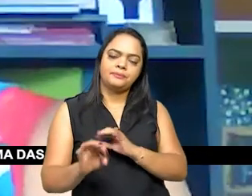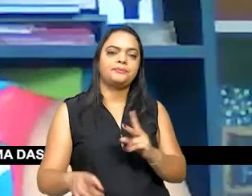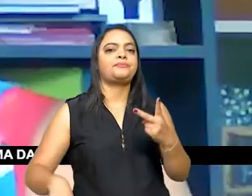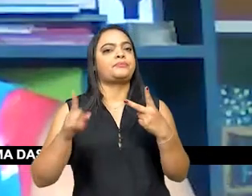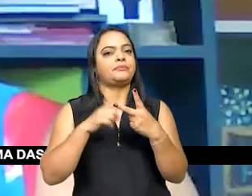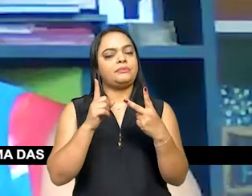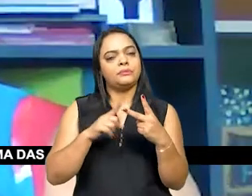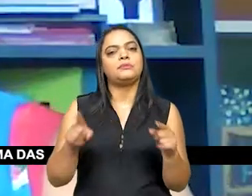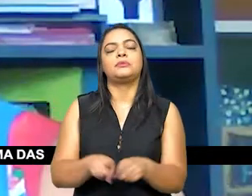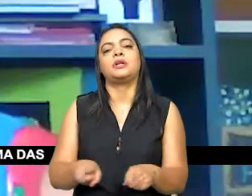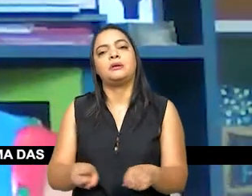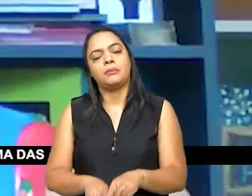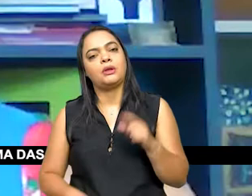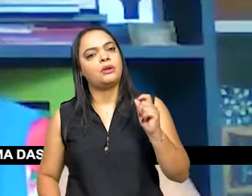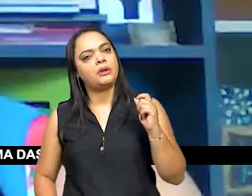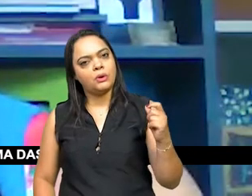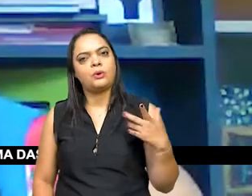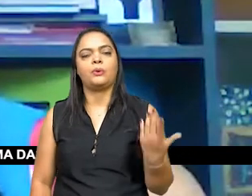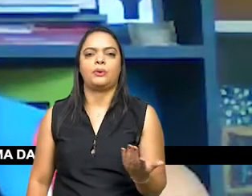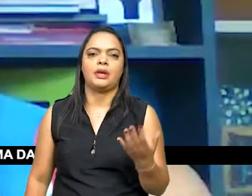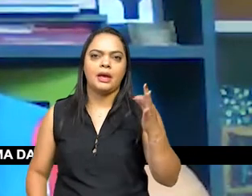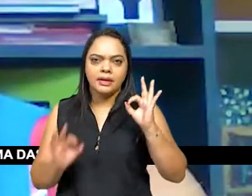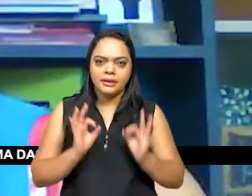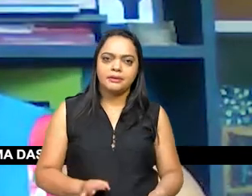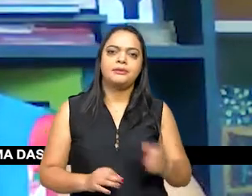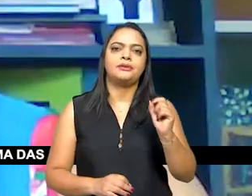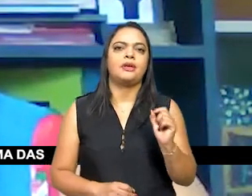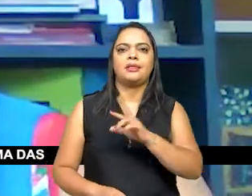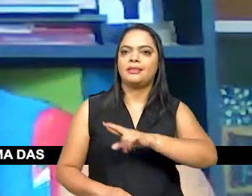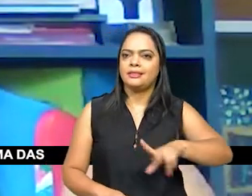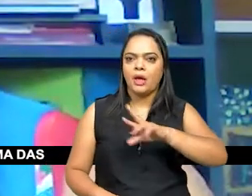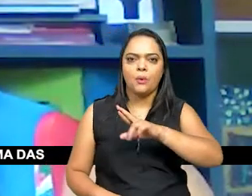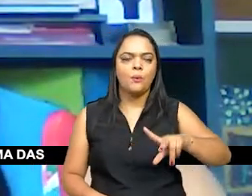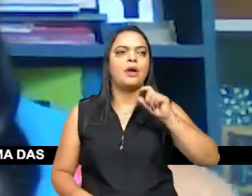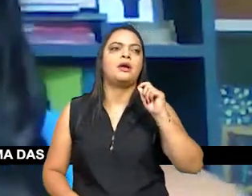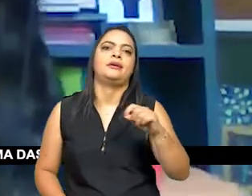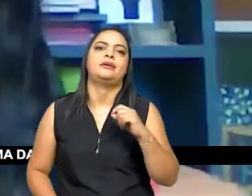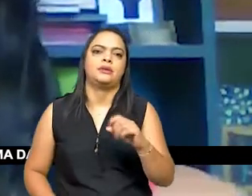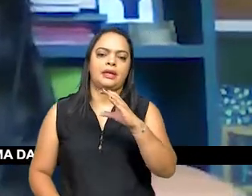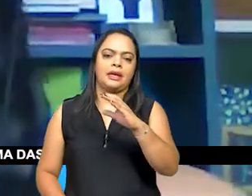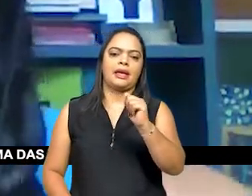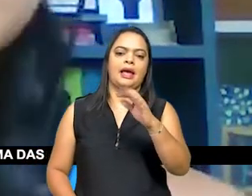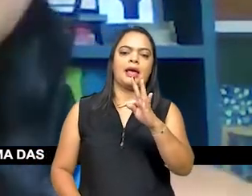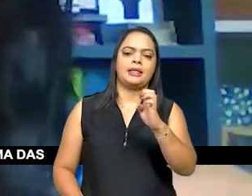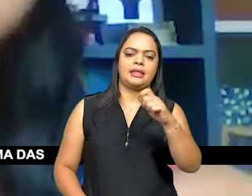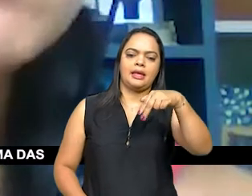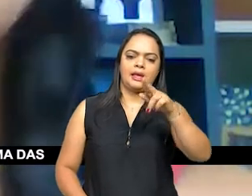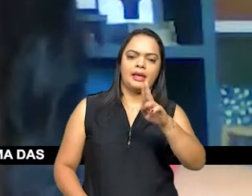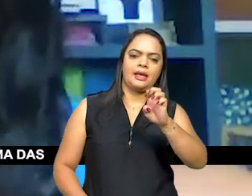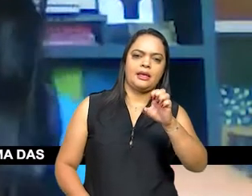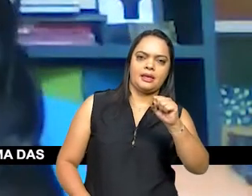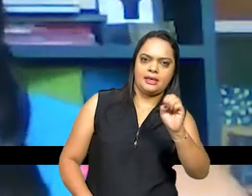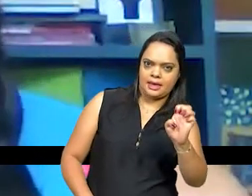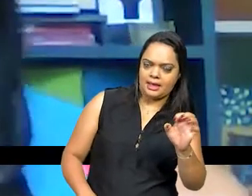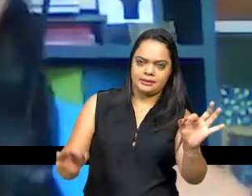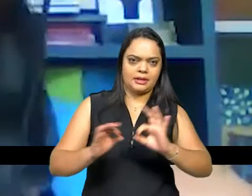outro entendimento muito acertado de que não se trata de catequese. Em nenhuma dimensão de nenhuma